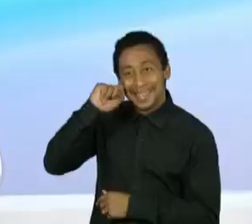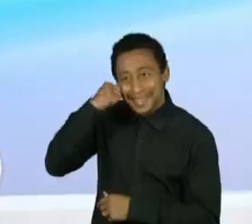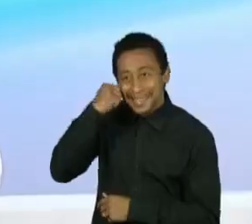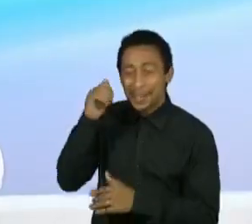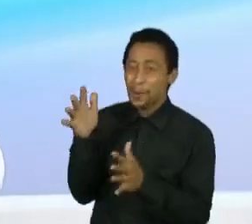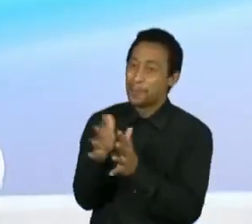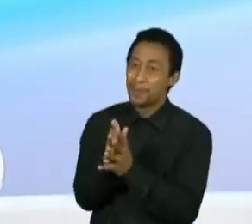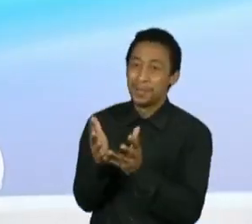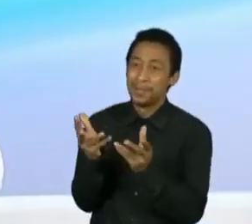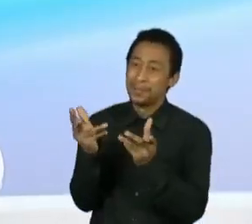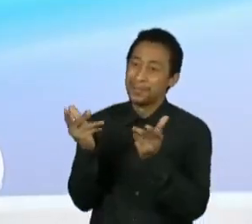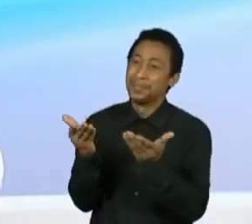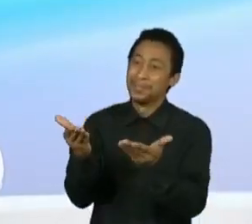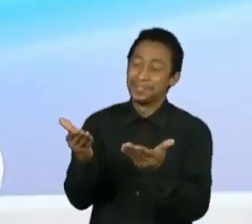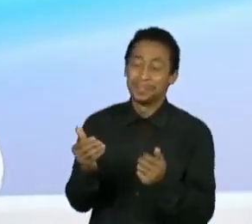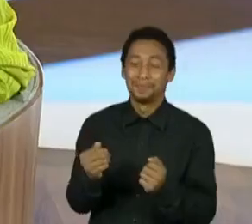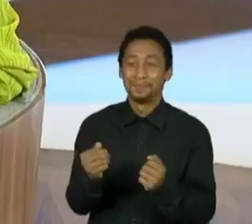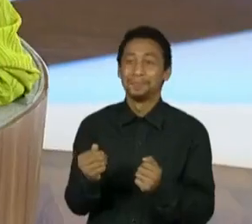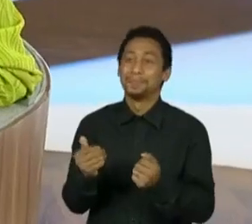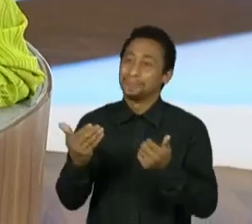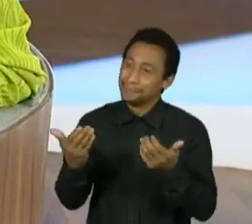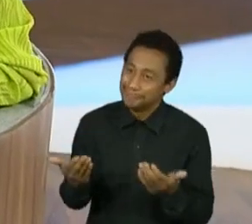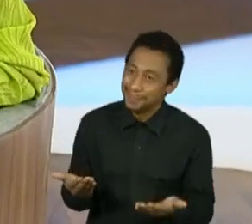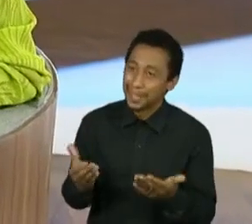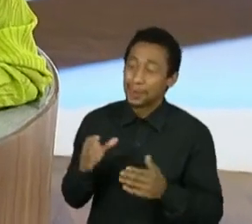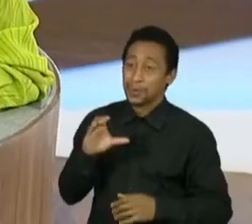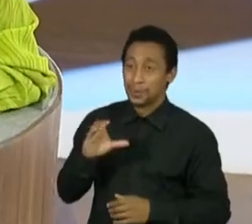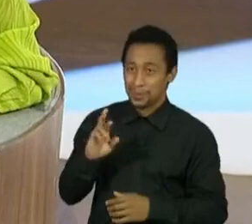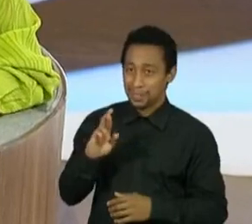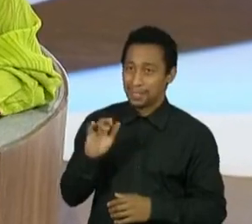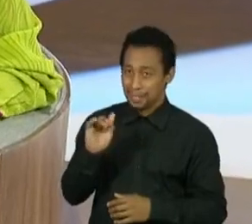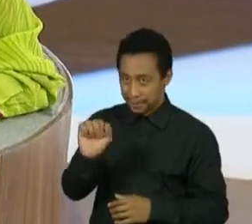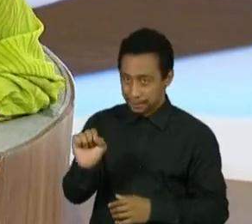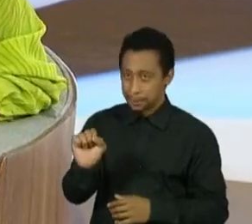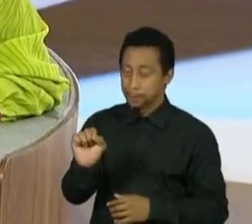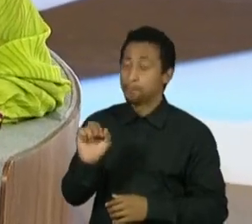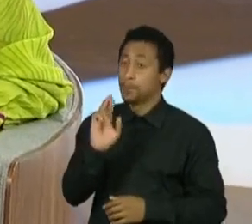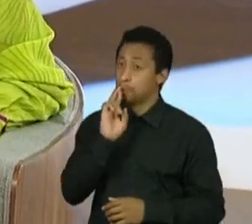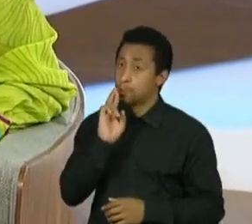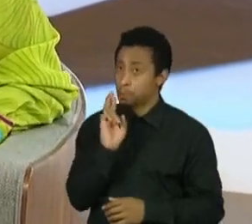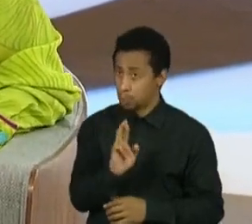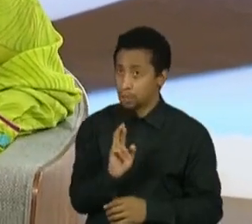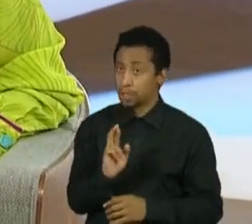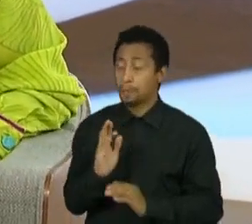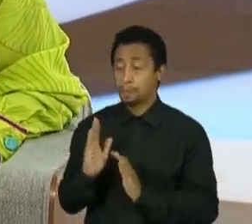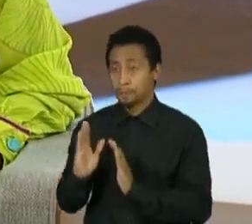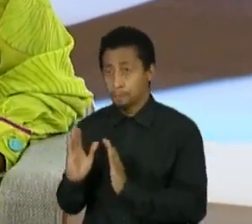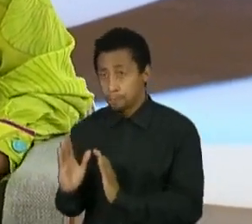você. Bom, Cris, eu vou responder a sua pergunta por partes, né?